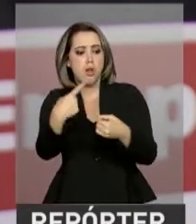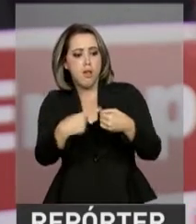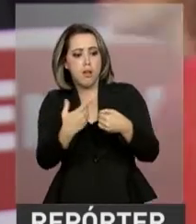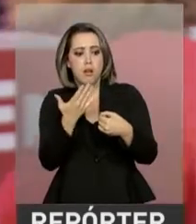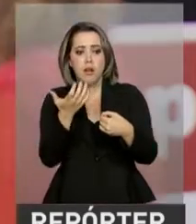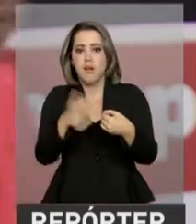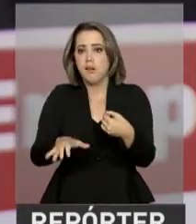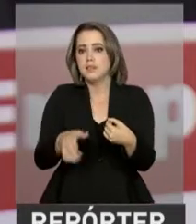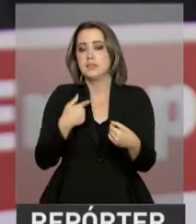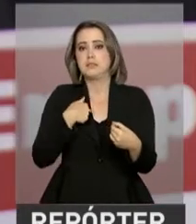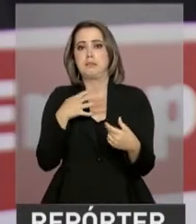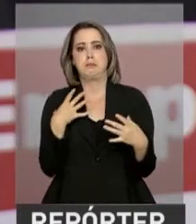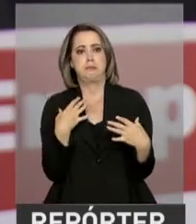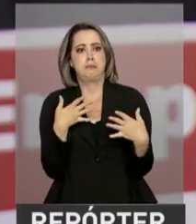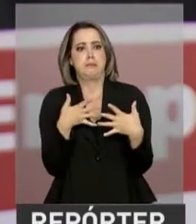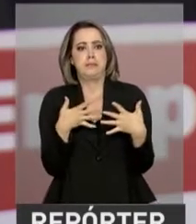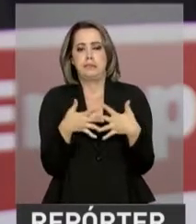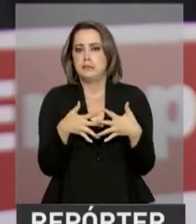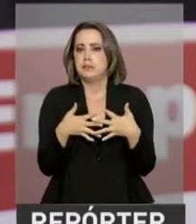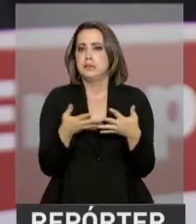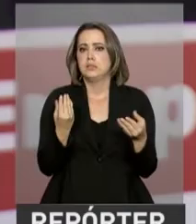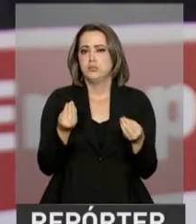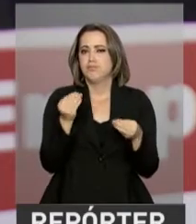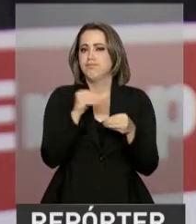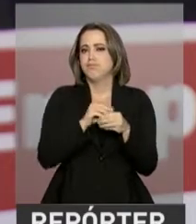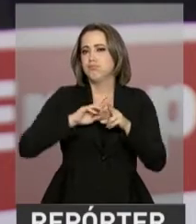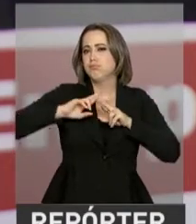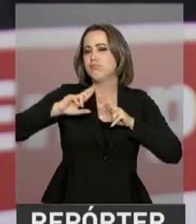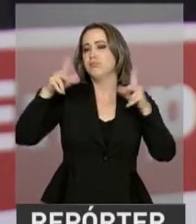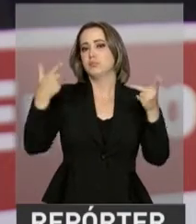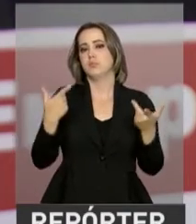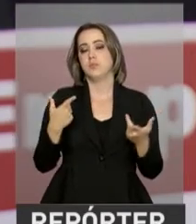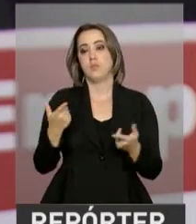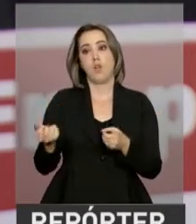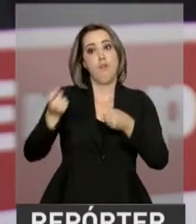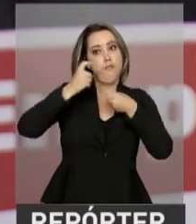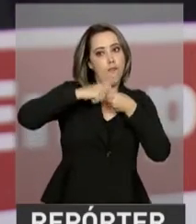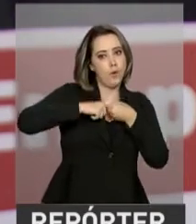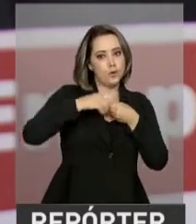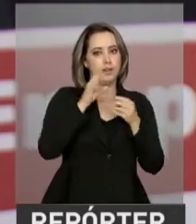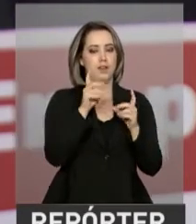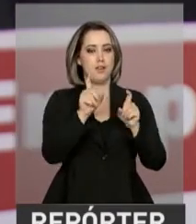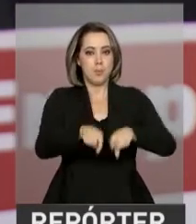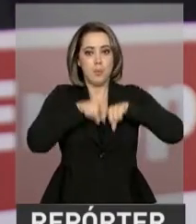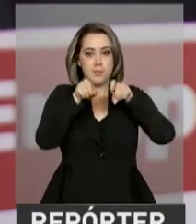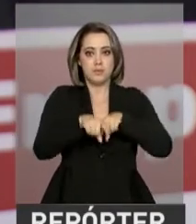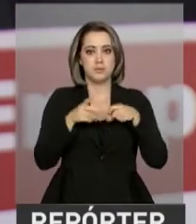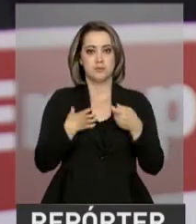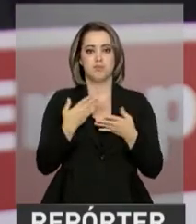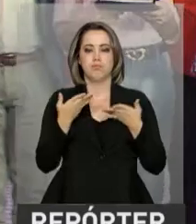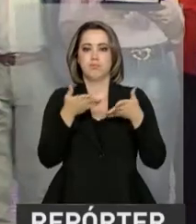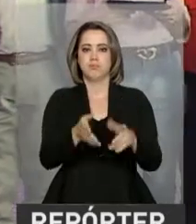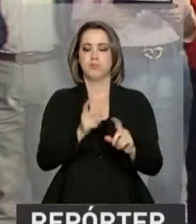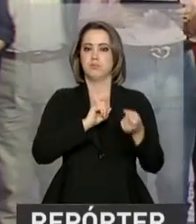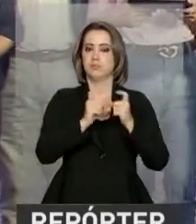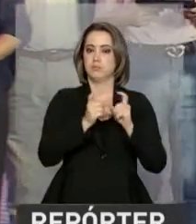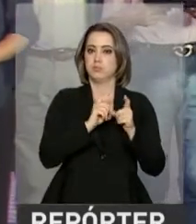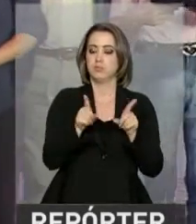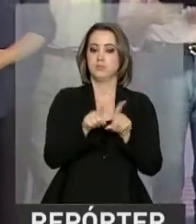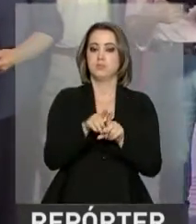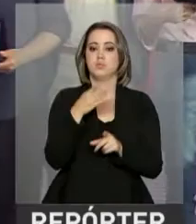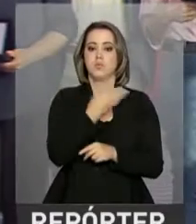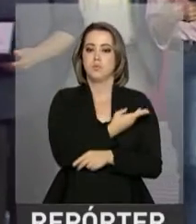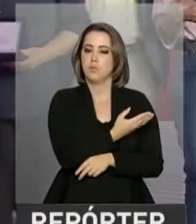ali não era para mim, que eu não me encaixava na realidade. Voltei para o interior, assumir a agroindústria, né? As histórias